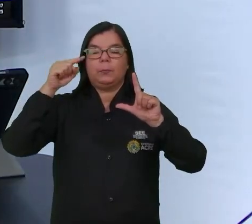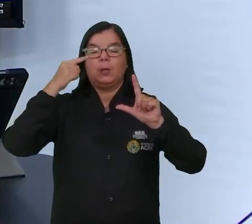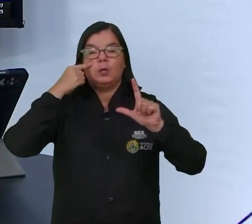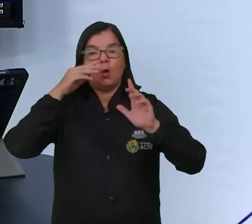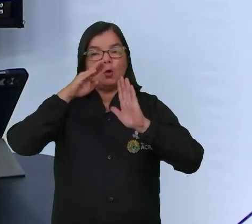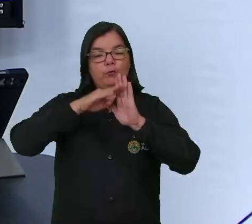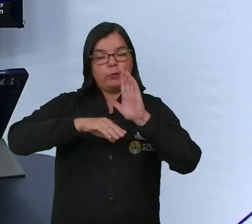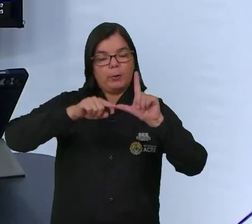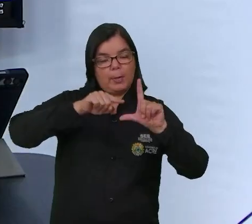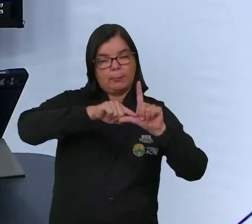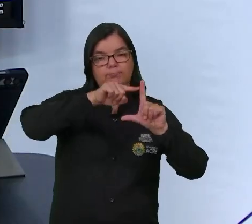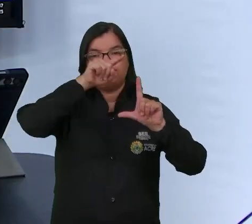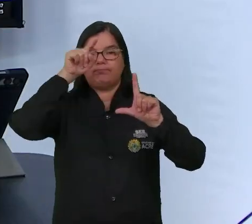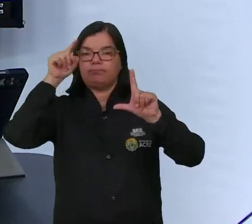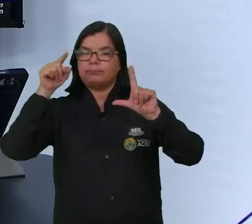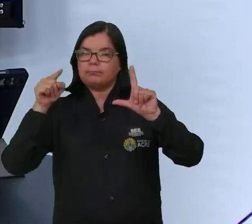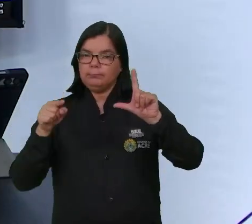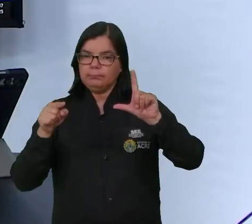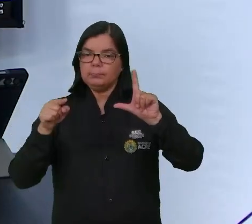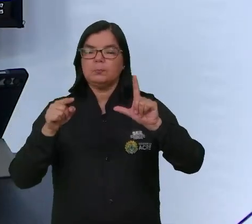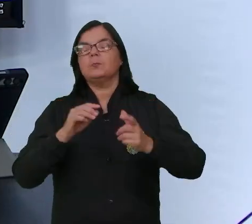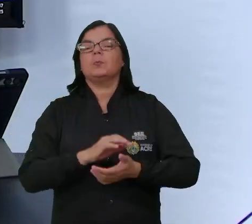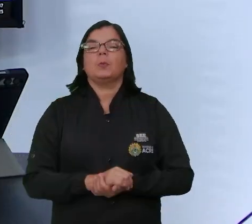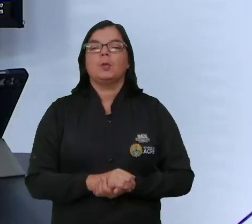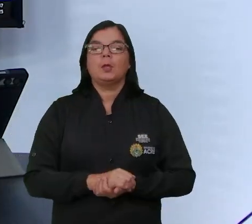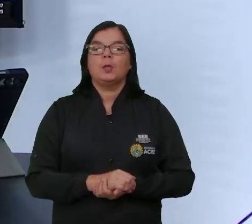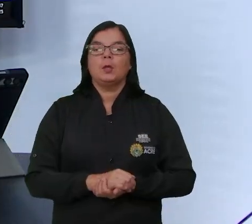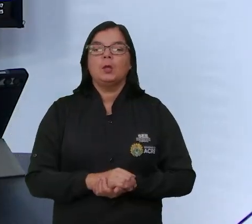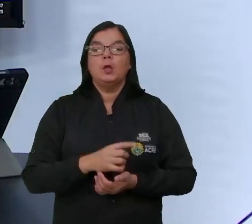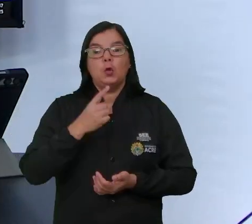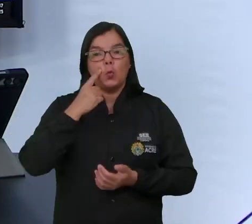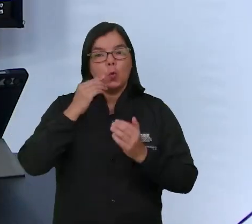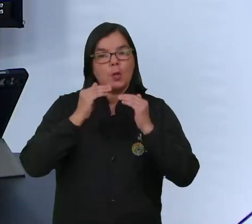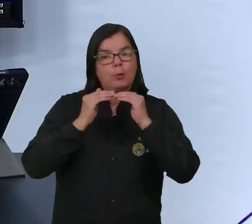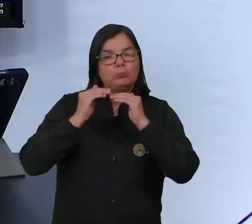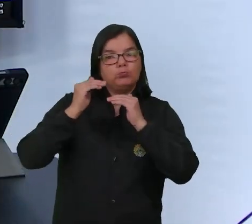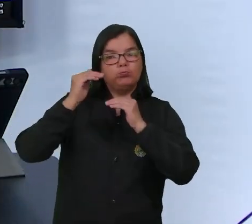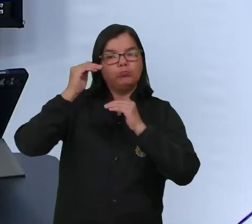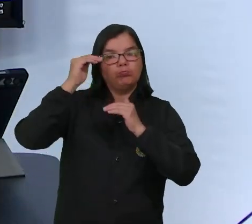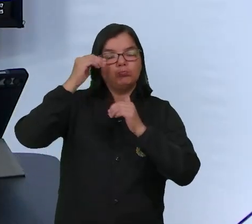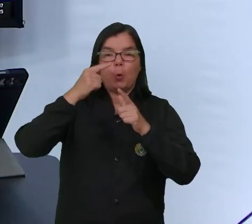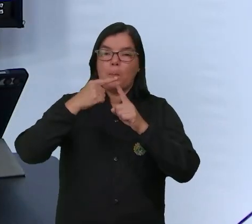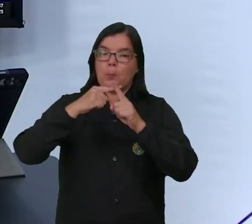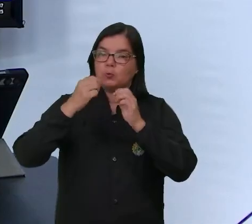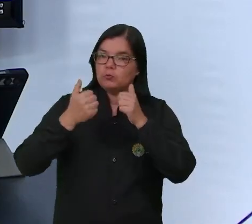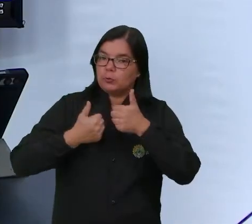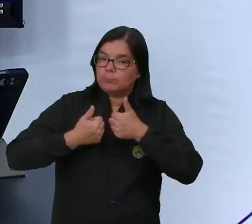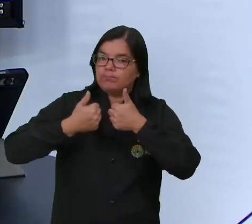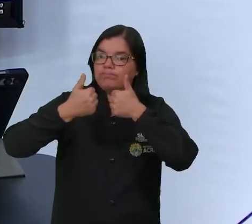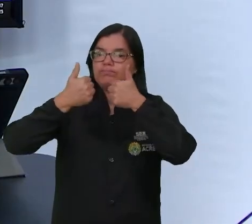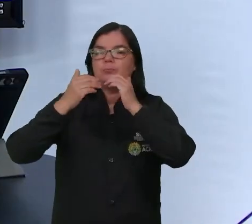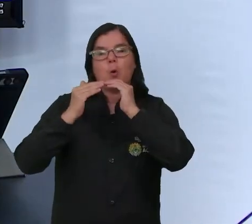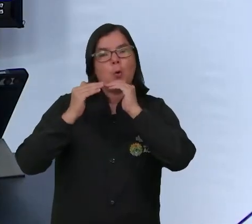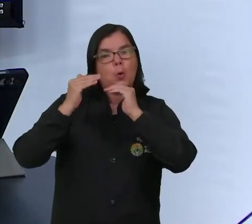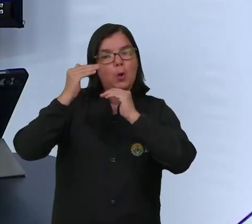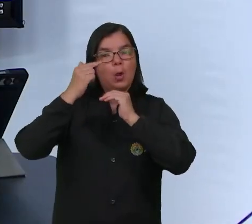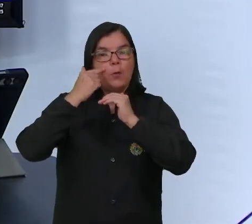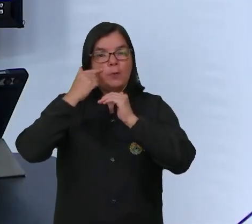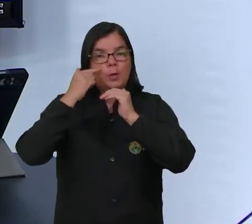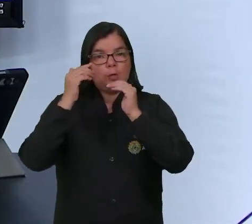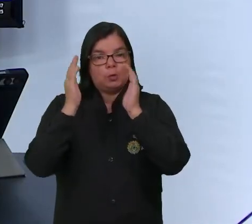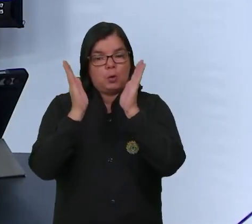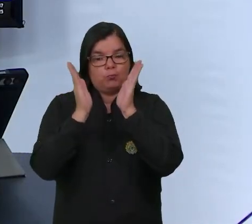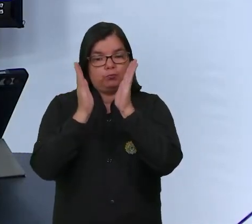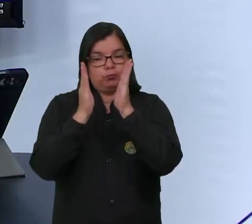cima, se for negativo, voltada para baixo. E quando ele vai crescendo, positivo crescendo, então você vai ter